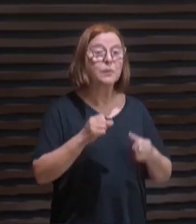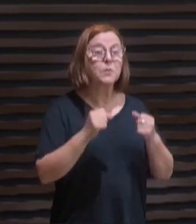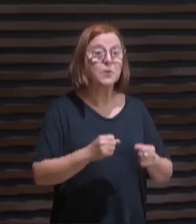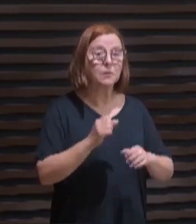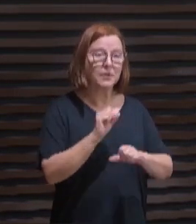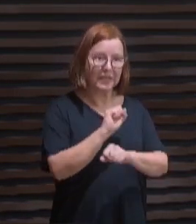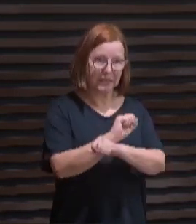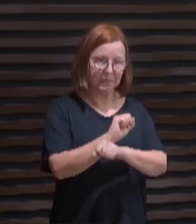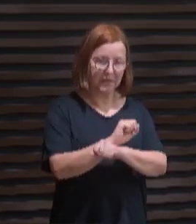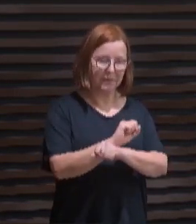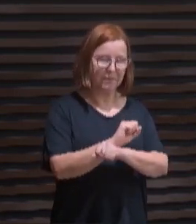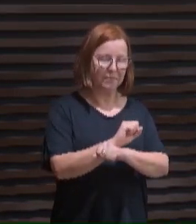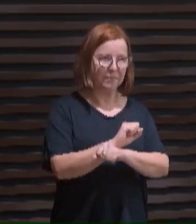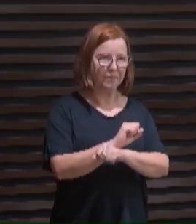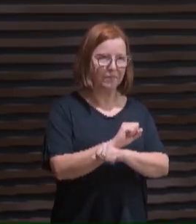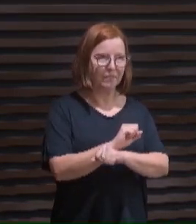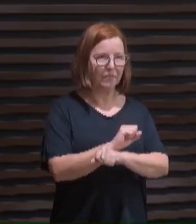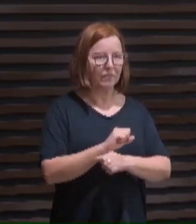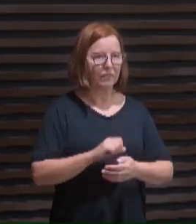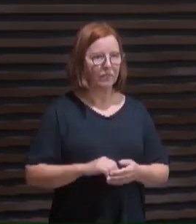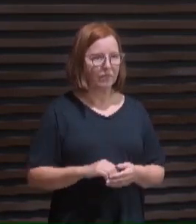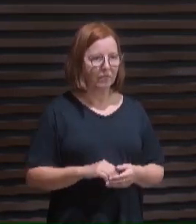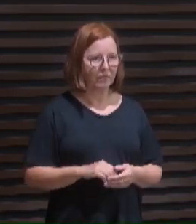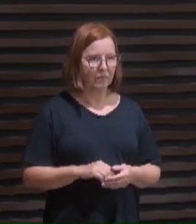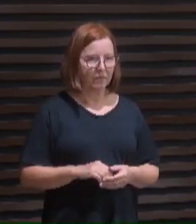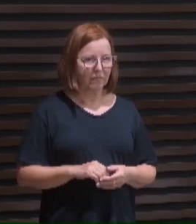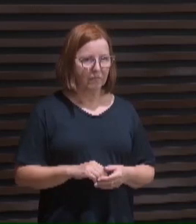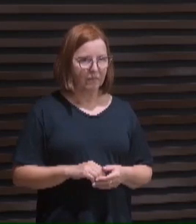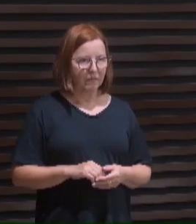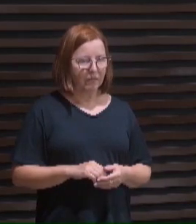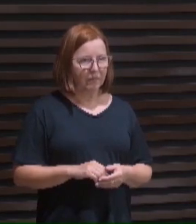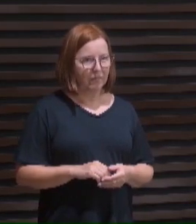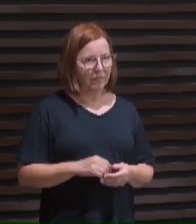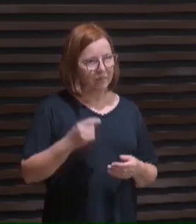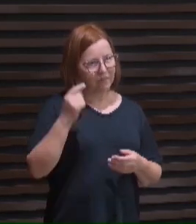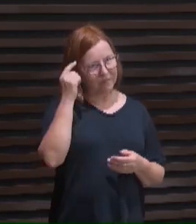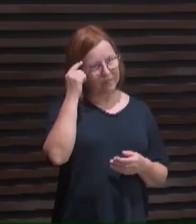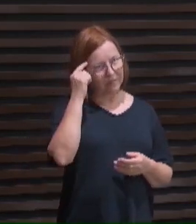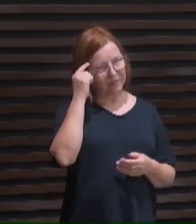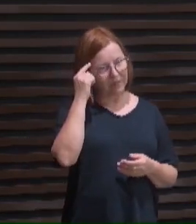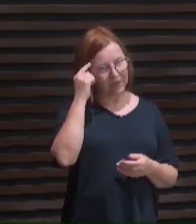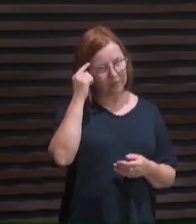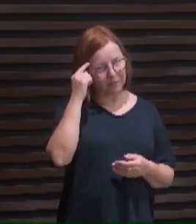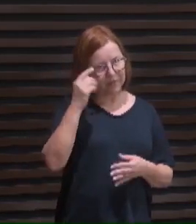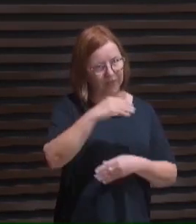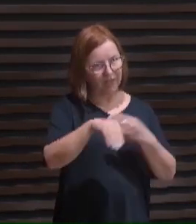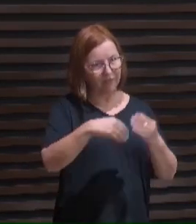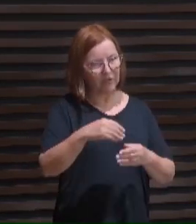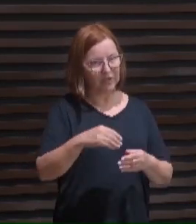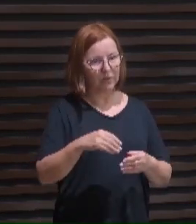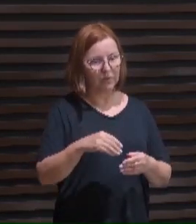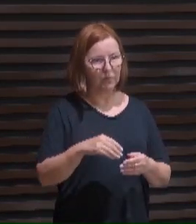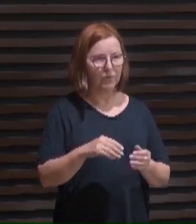do final do século. Consideremos em primeiro lugar, a Revolução Estudantil Internacional da década